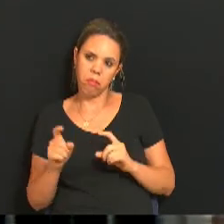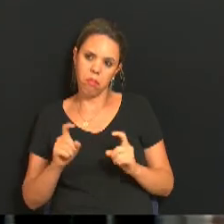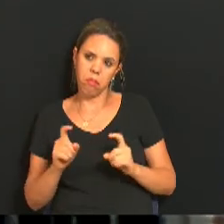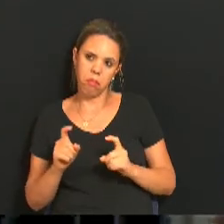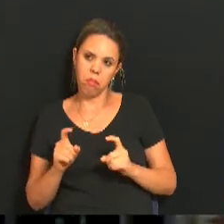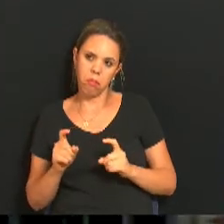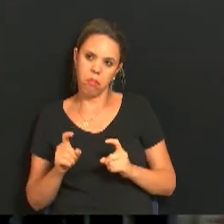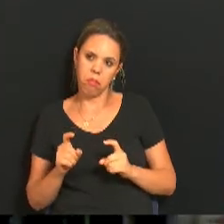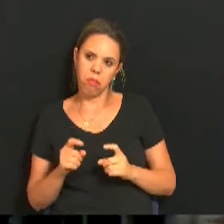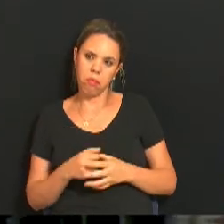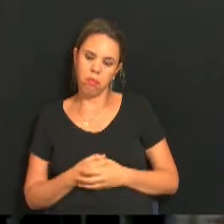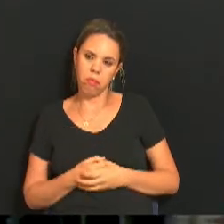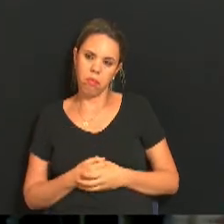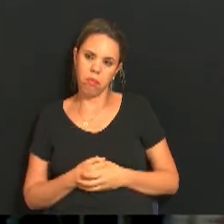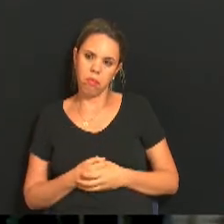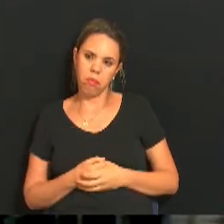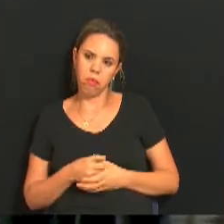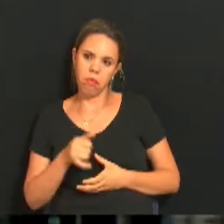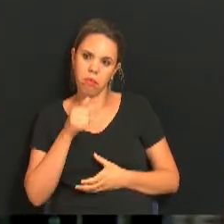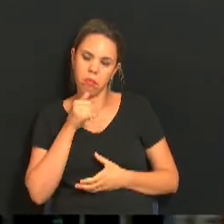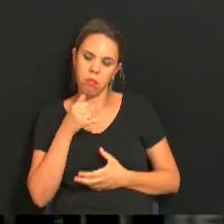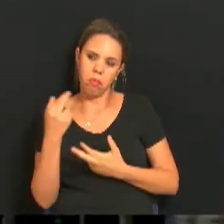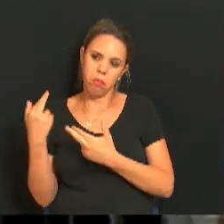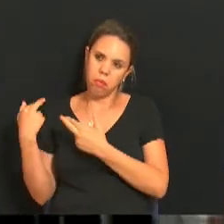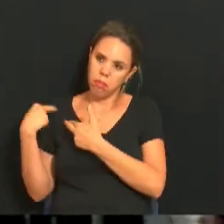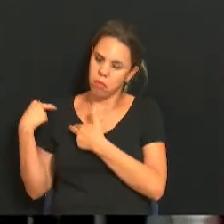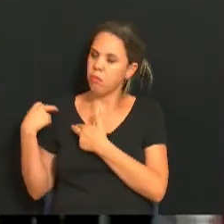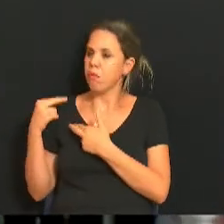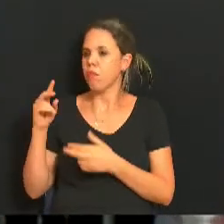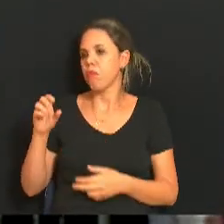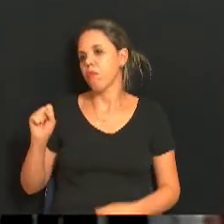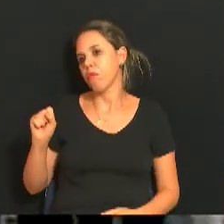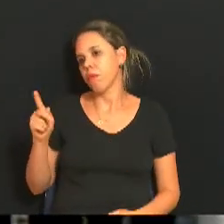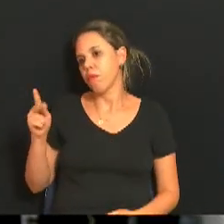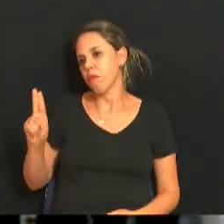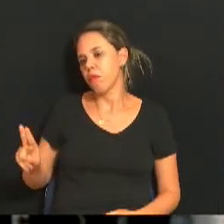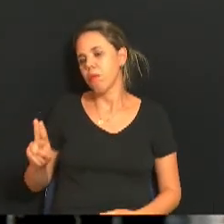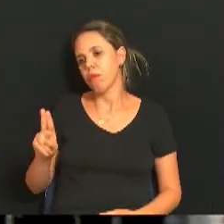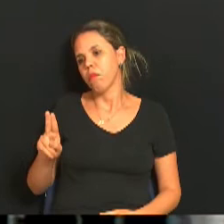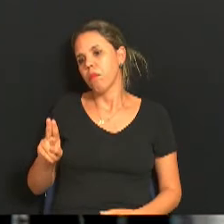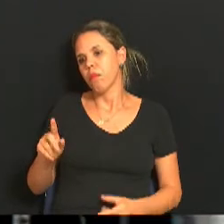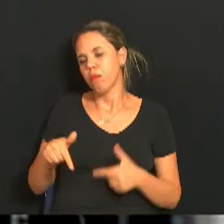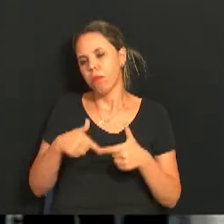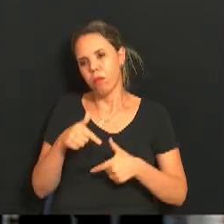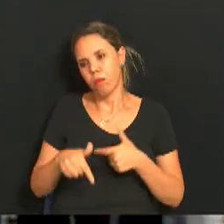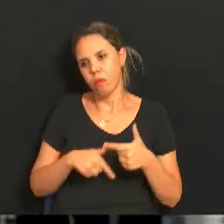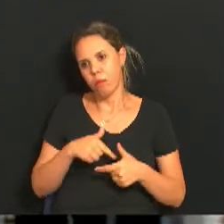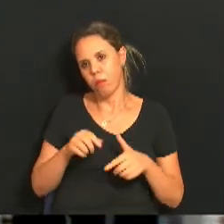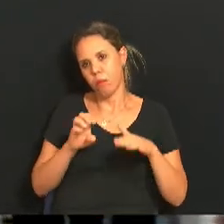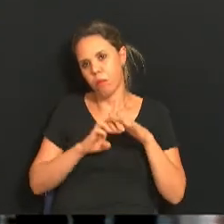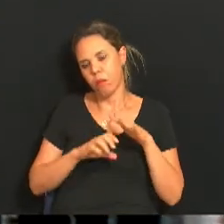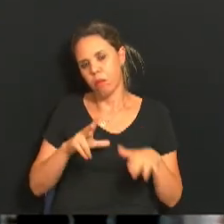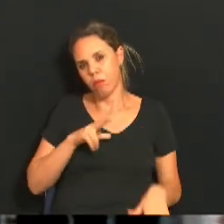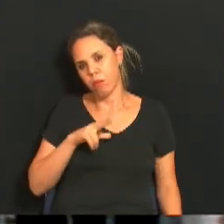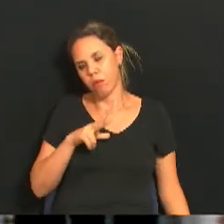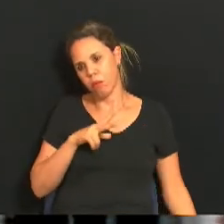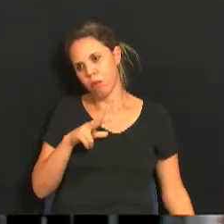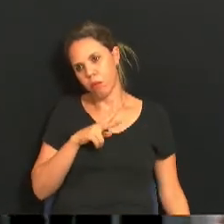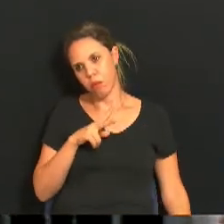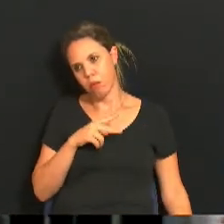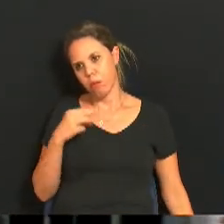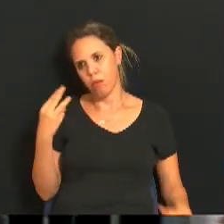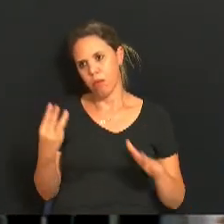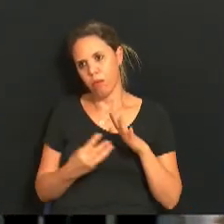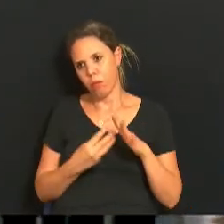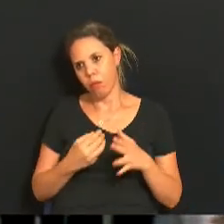onerosa na qual a s p u ela faz a sessão para uma e privado mediante licitação